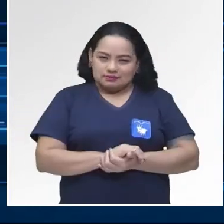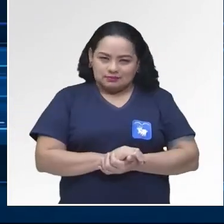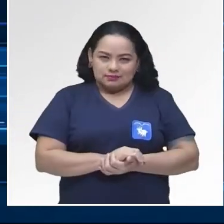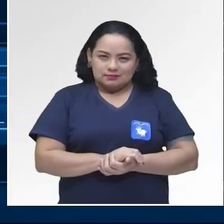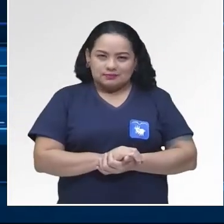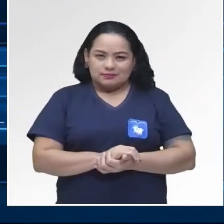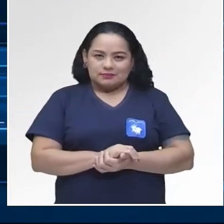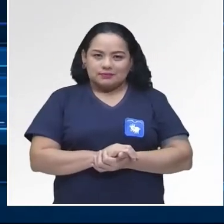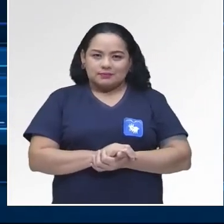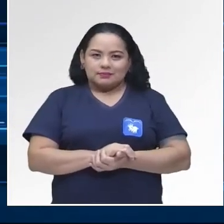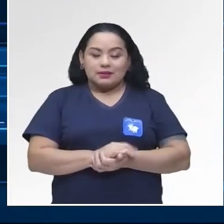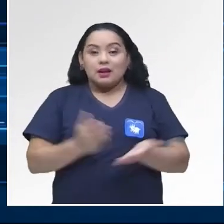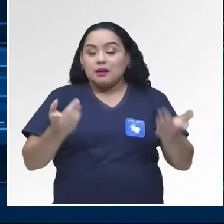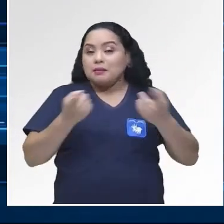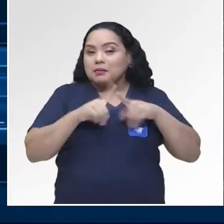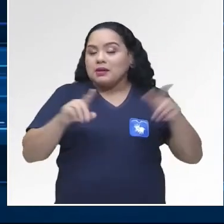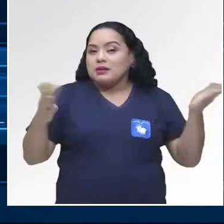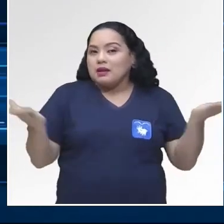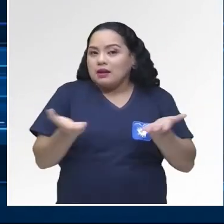Né? Agora,